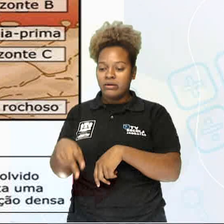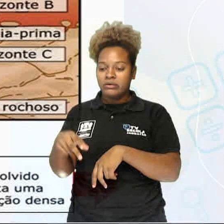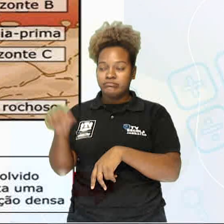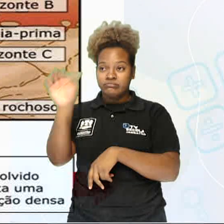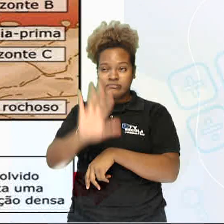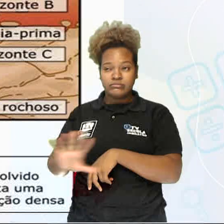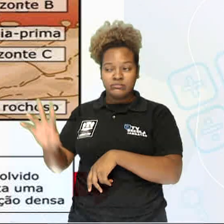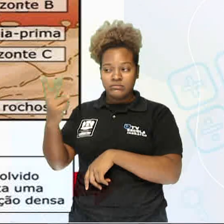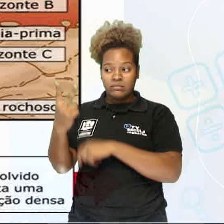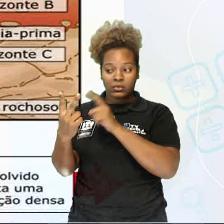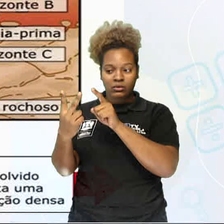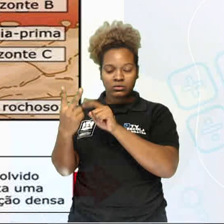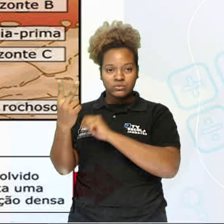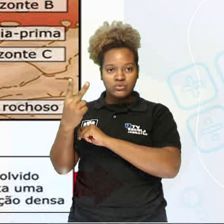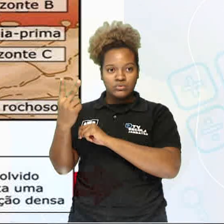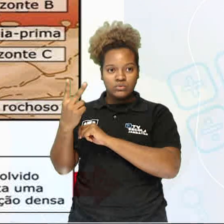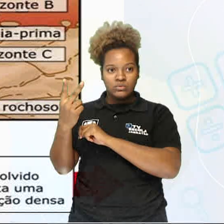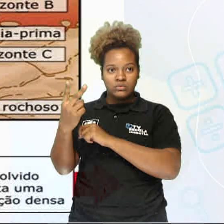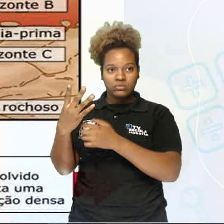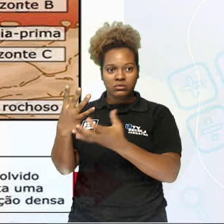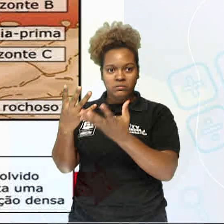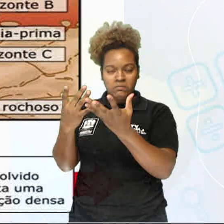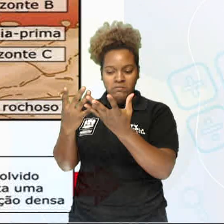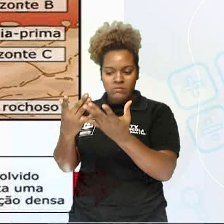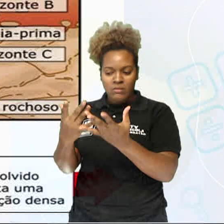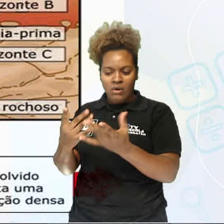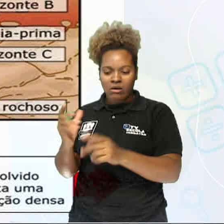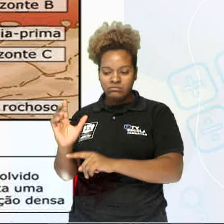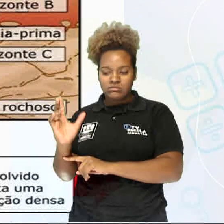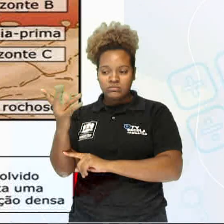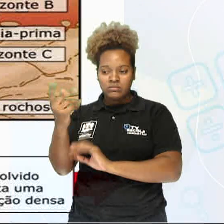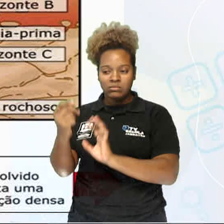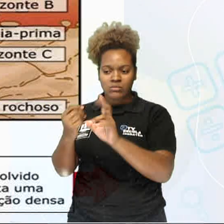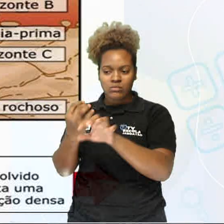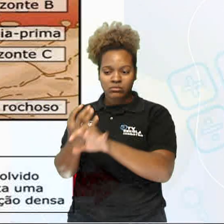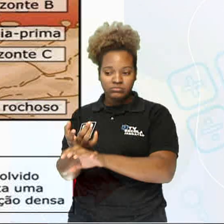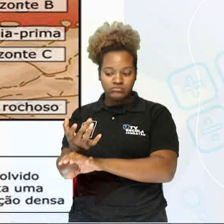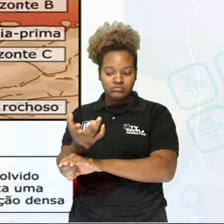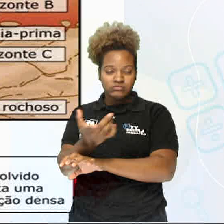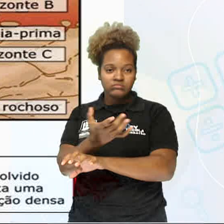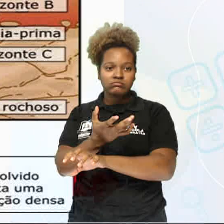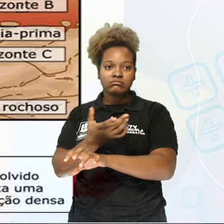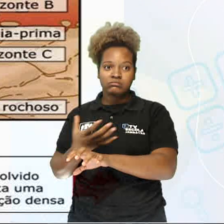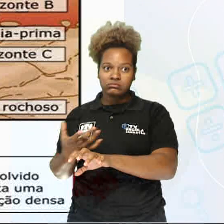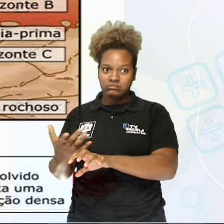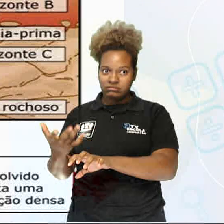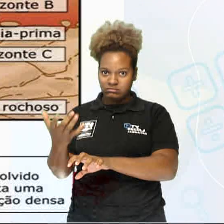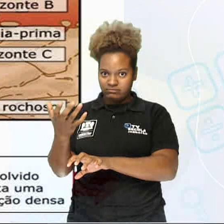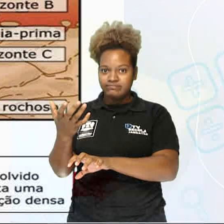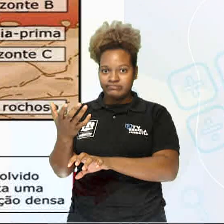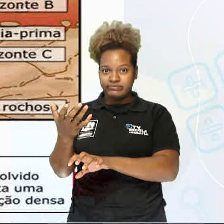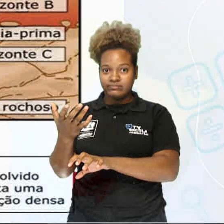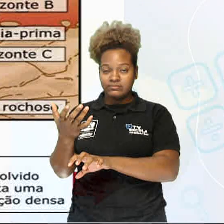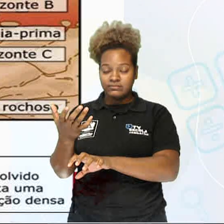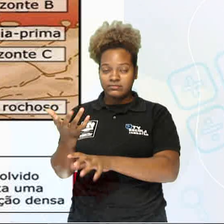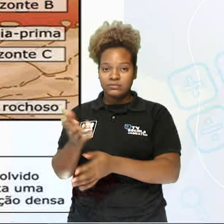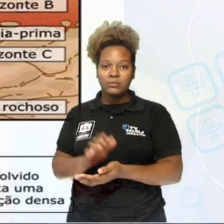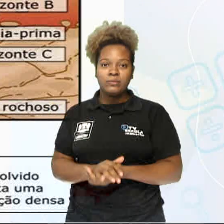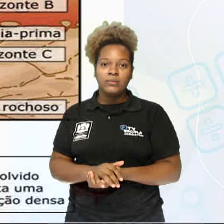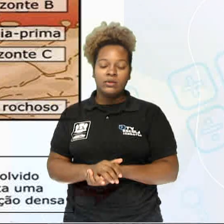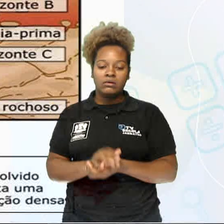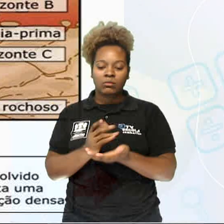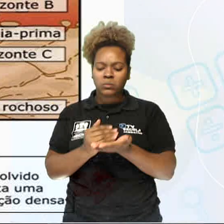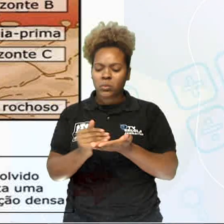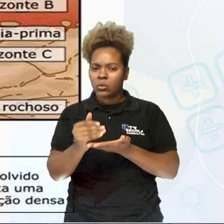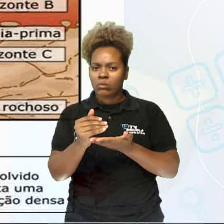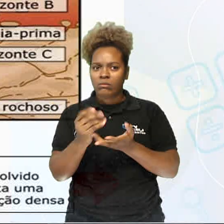recebendo matéria orgânica, como plantas e outros seres vivos, microscópicos, tá? E